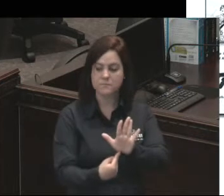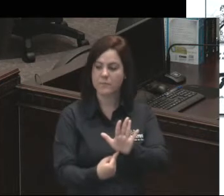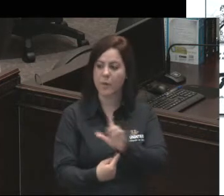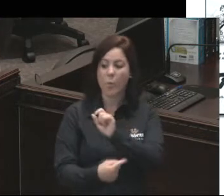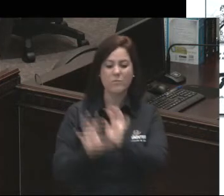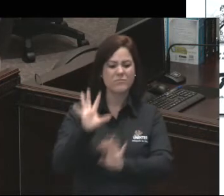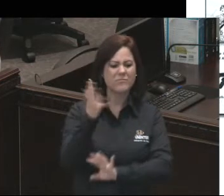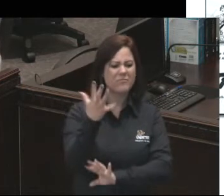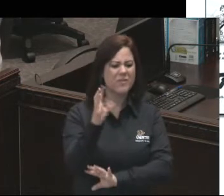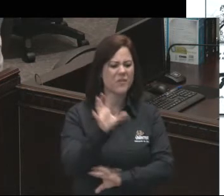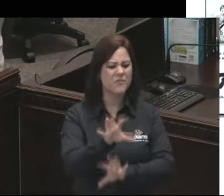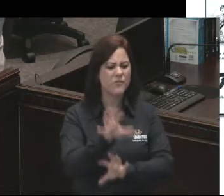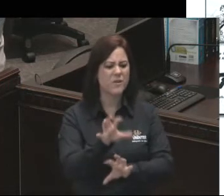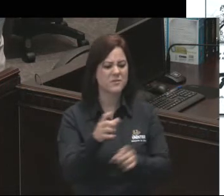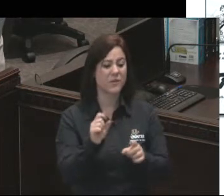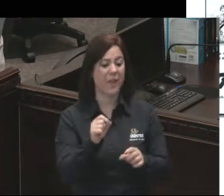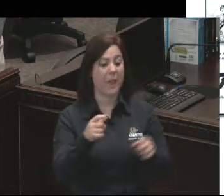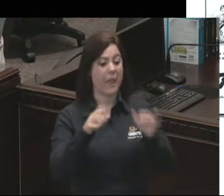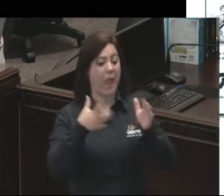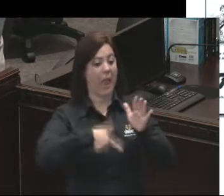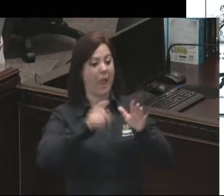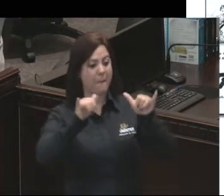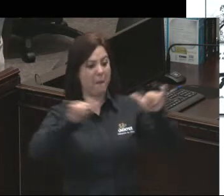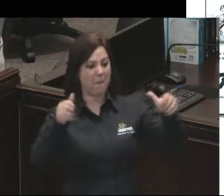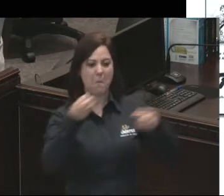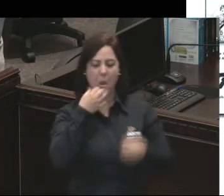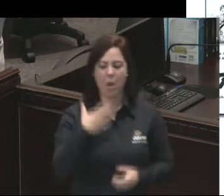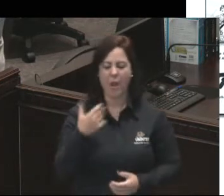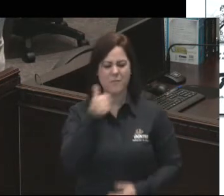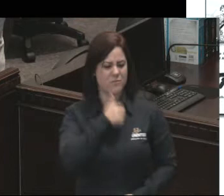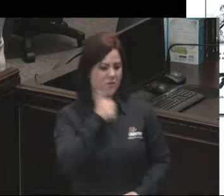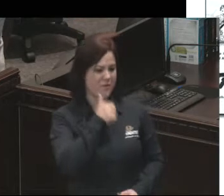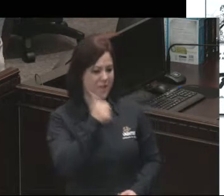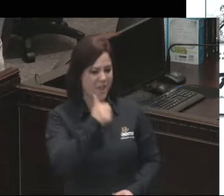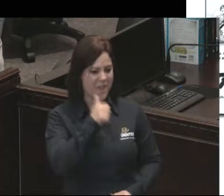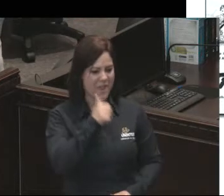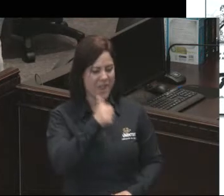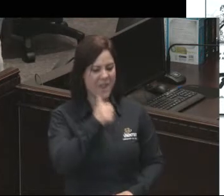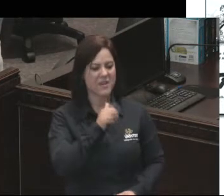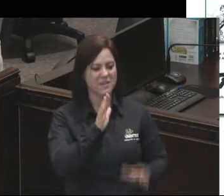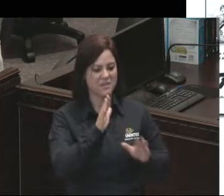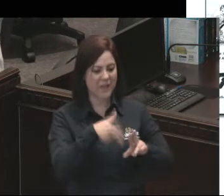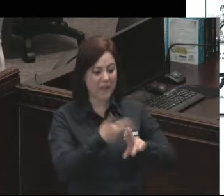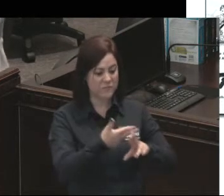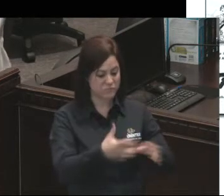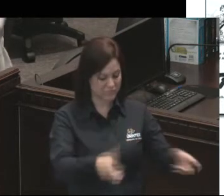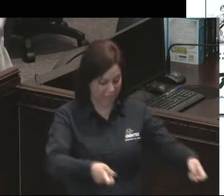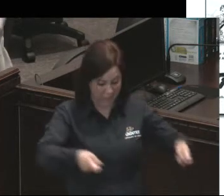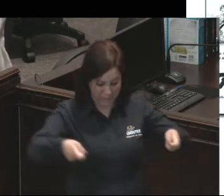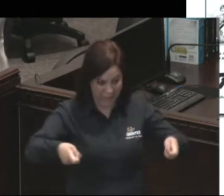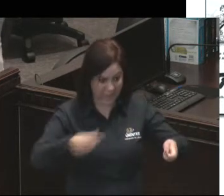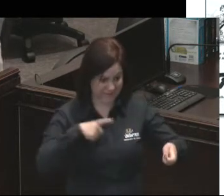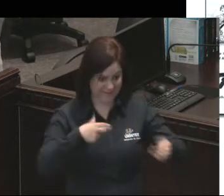era propaganda maravilhosa. Né? Então, tinha aqui ó, as mulheres que já estavam recebendo o produto